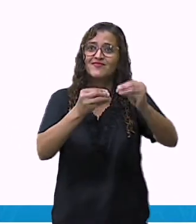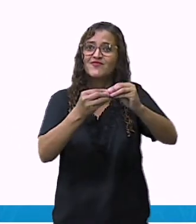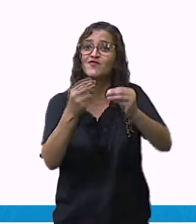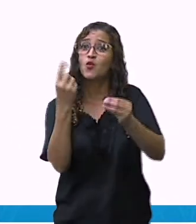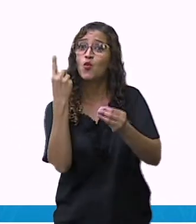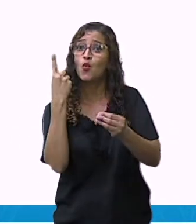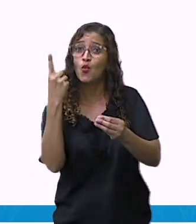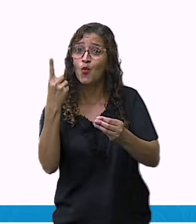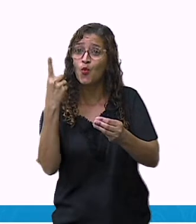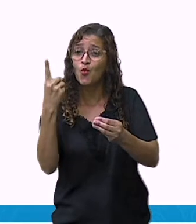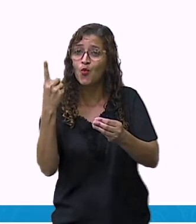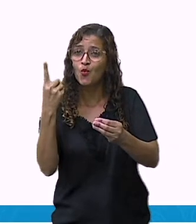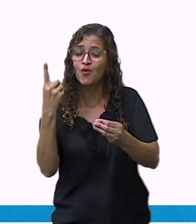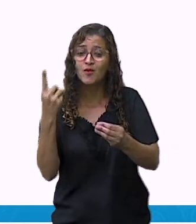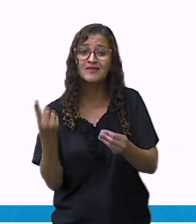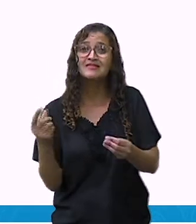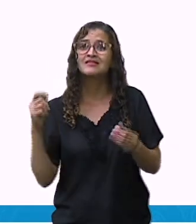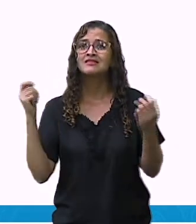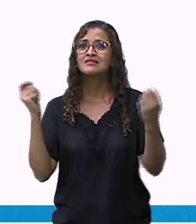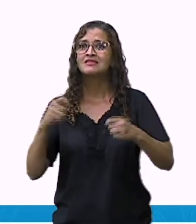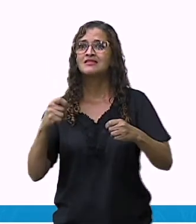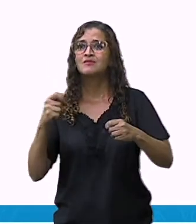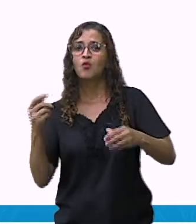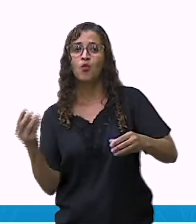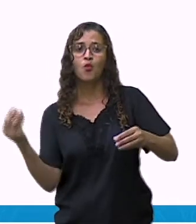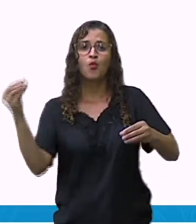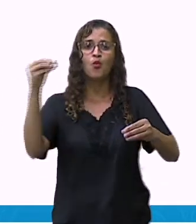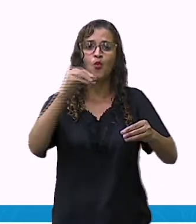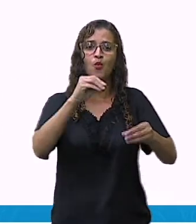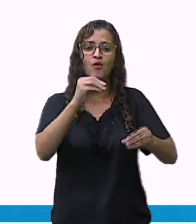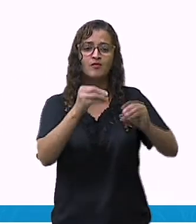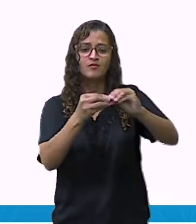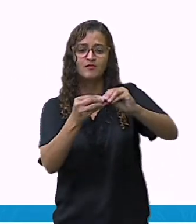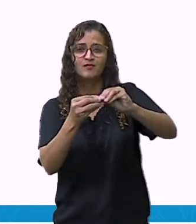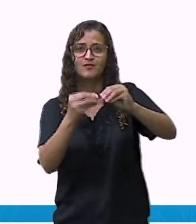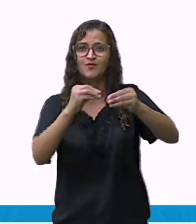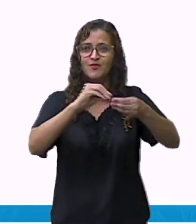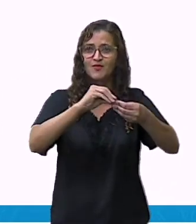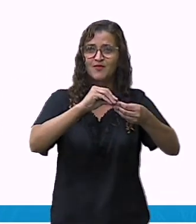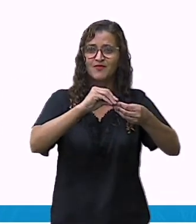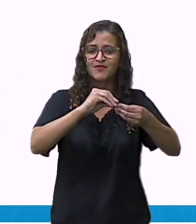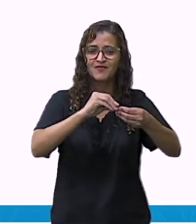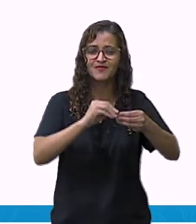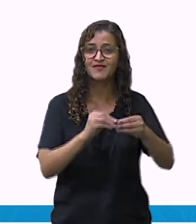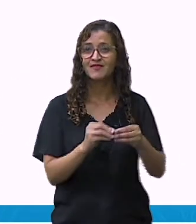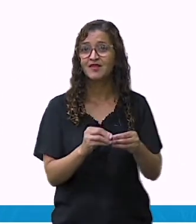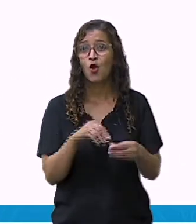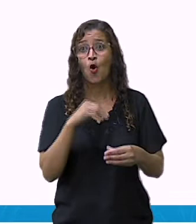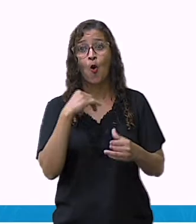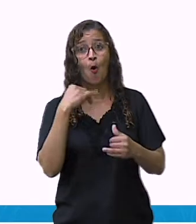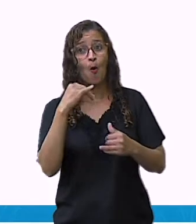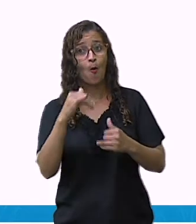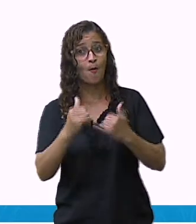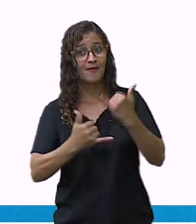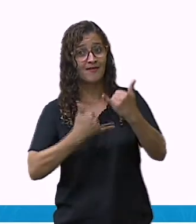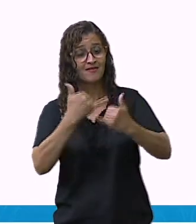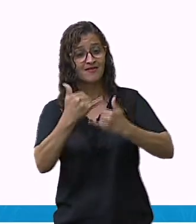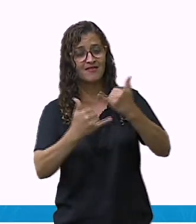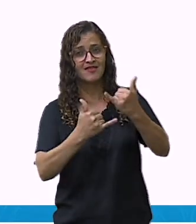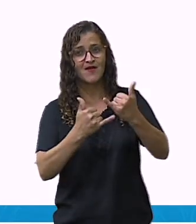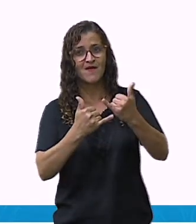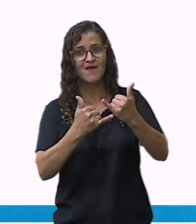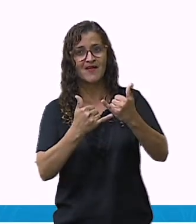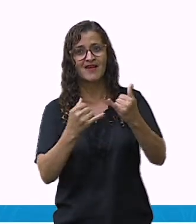Eu preciso daquele encaixe para que o meu jogo fique completo.